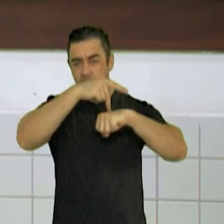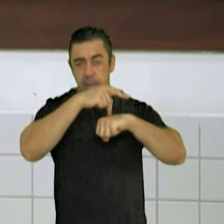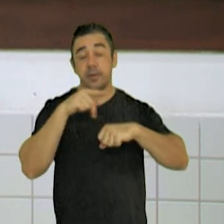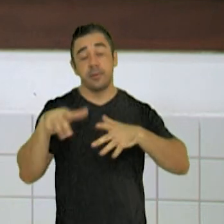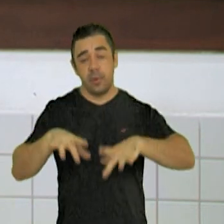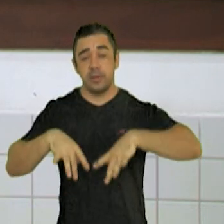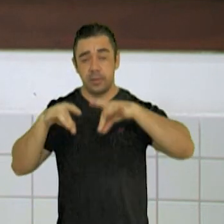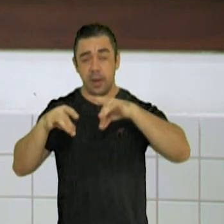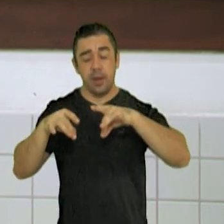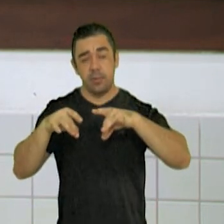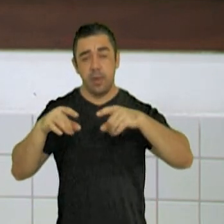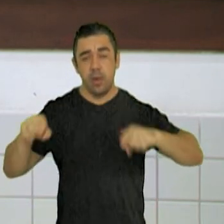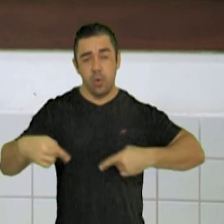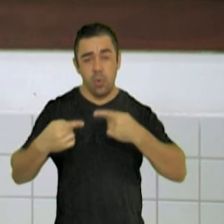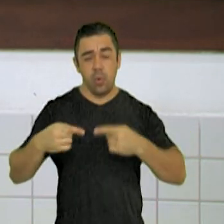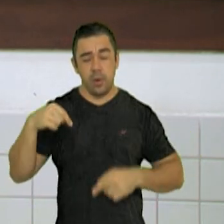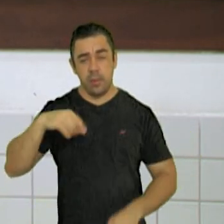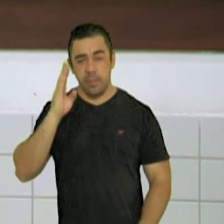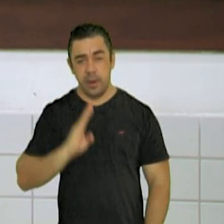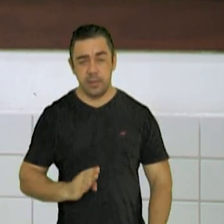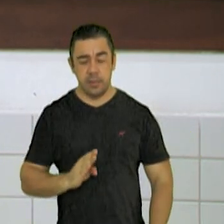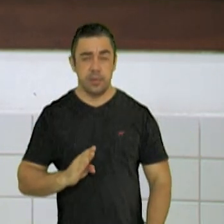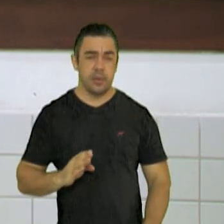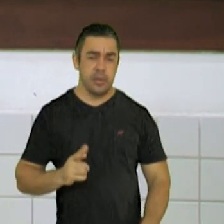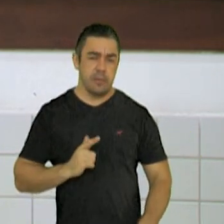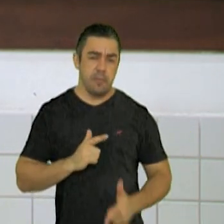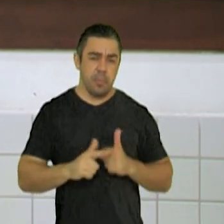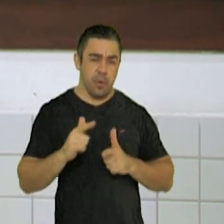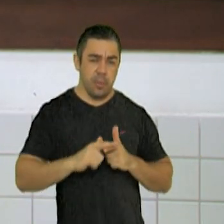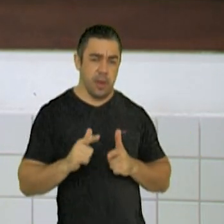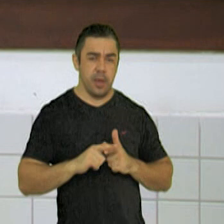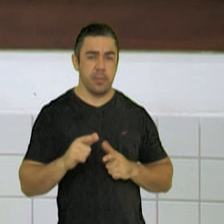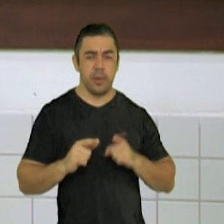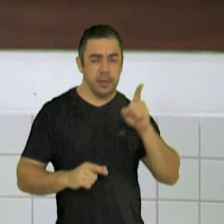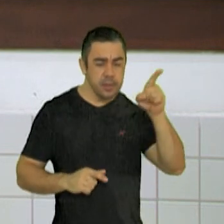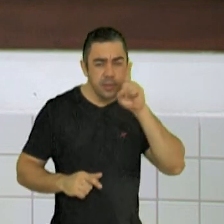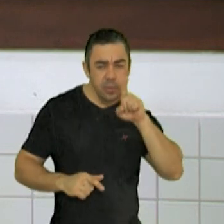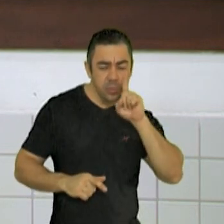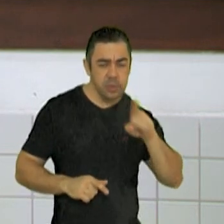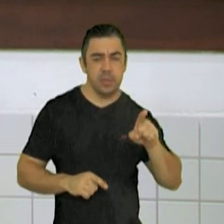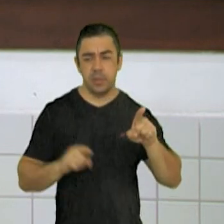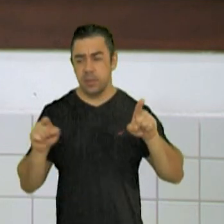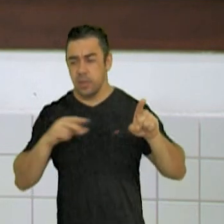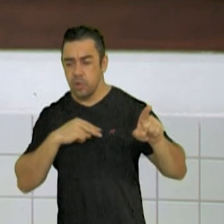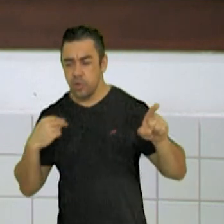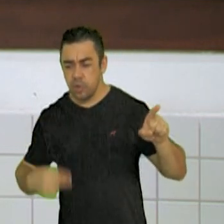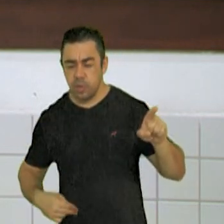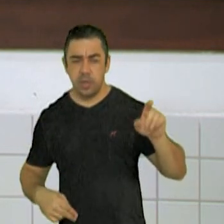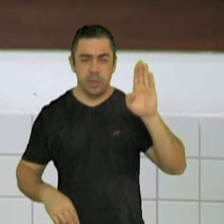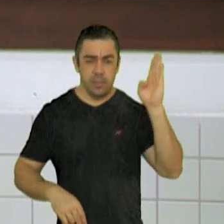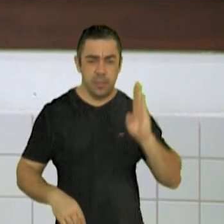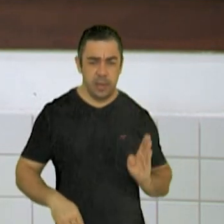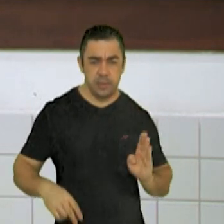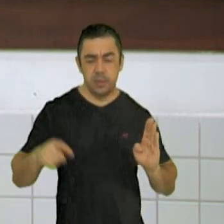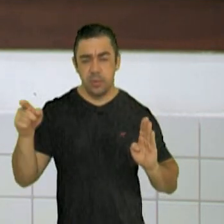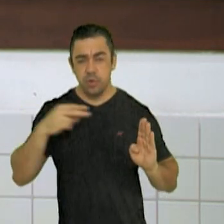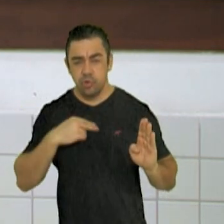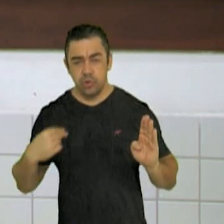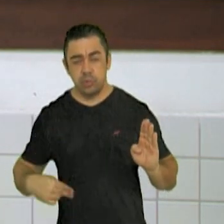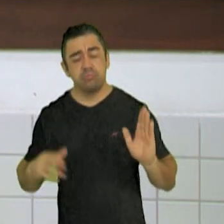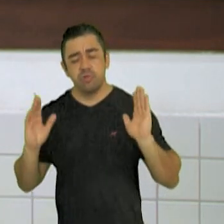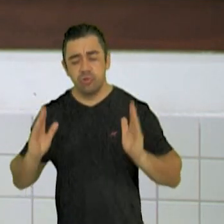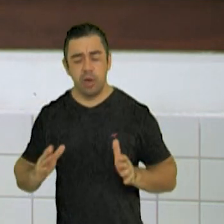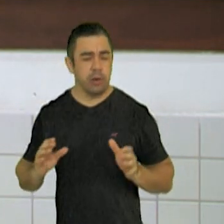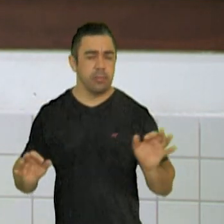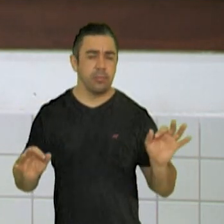Austrália é concorrente do Brasil, né, e nessas últimas tensões aí entre Estados Unidos e China, Brasil e China, a China já